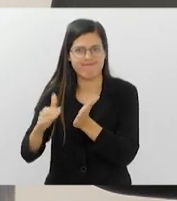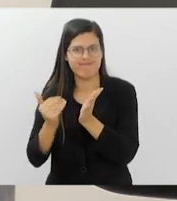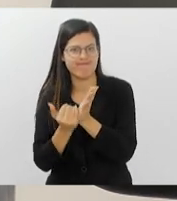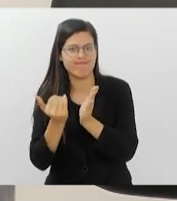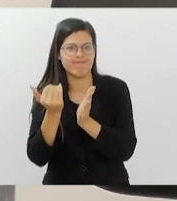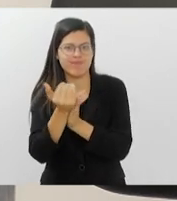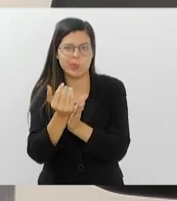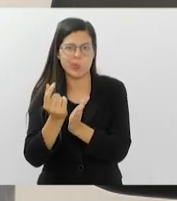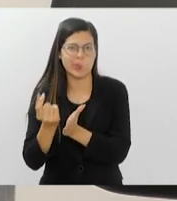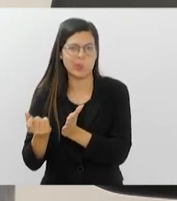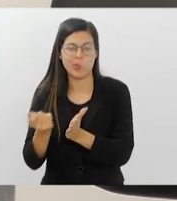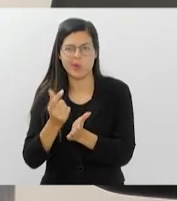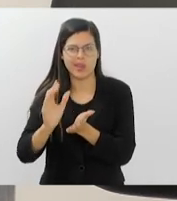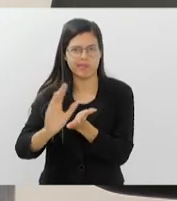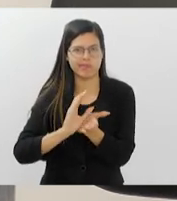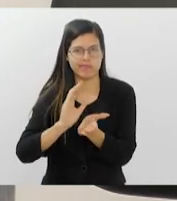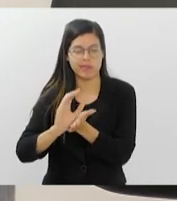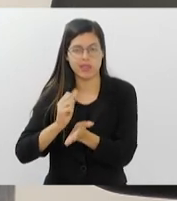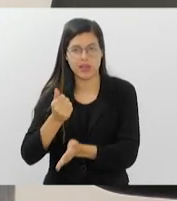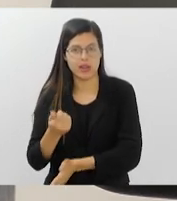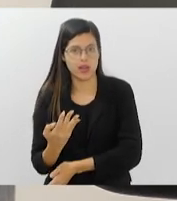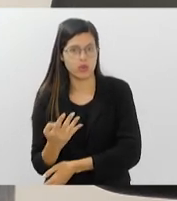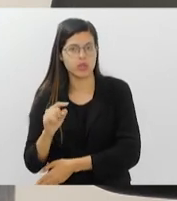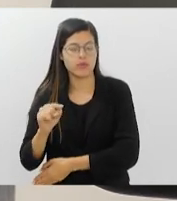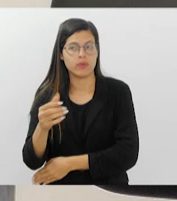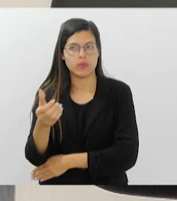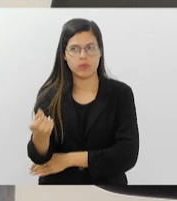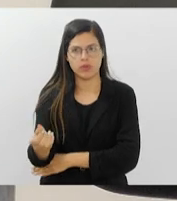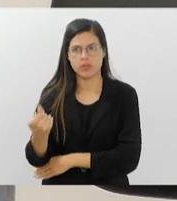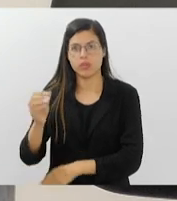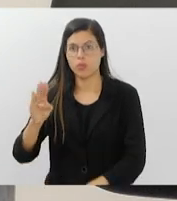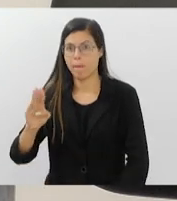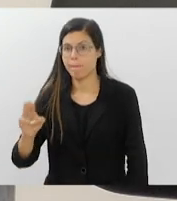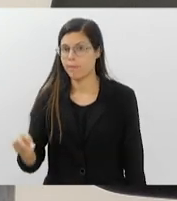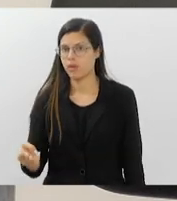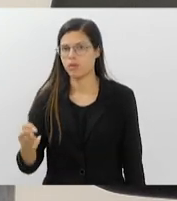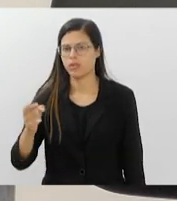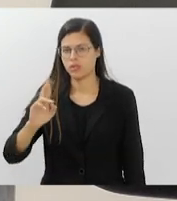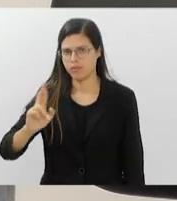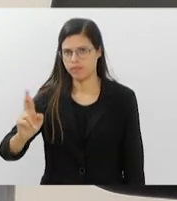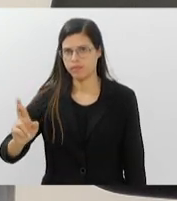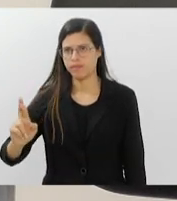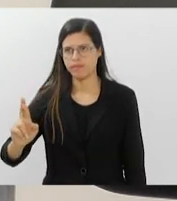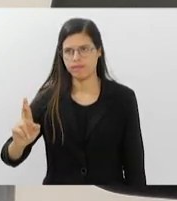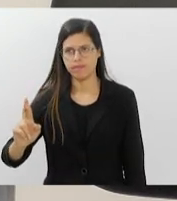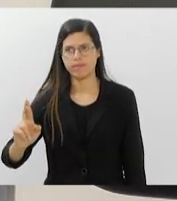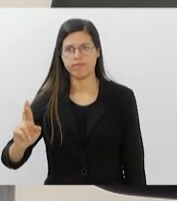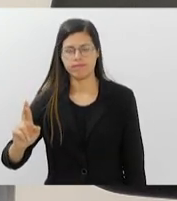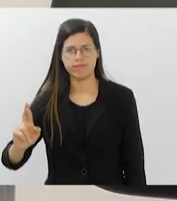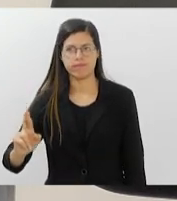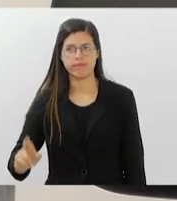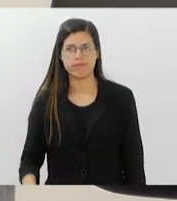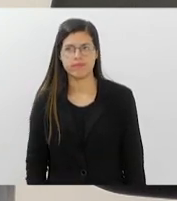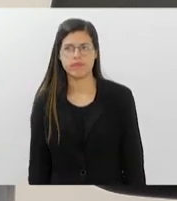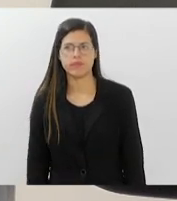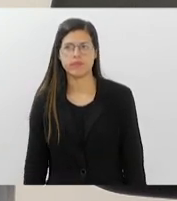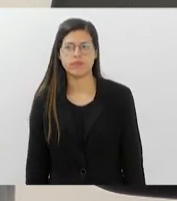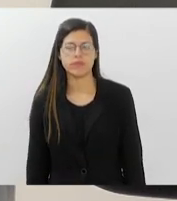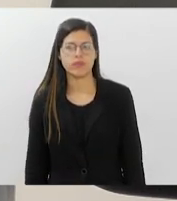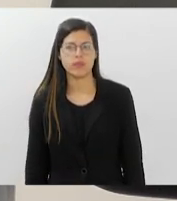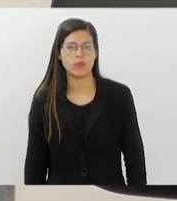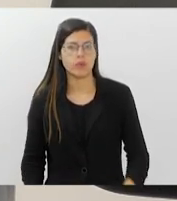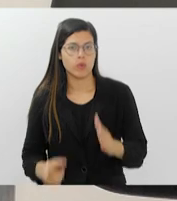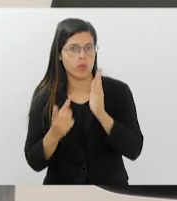em 14,6 bilhões de reais para esse número não ser solto o